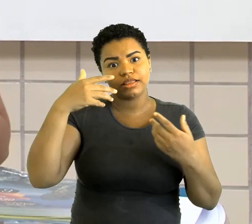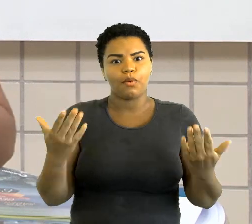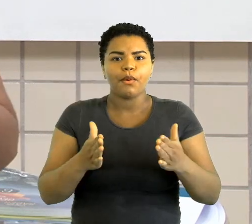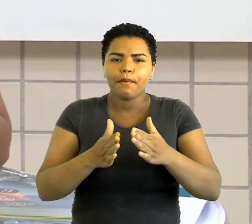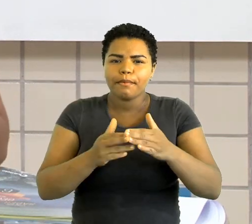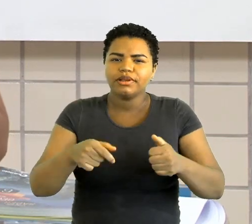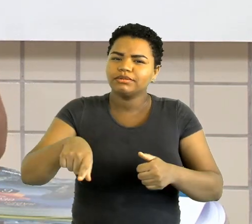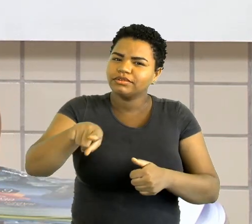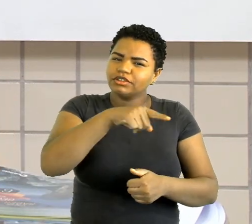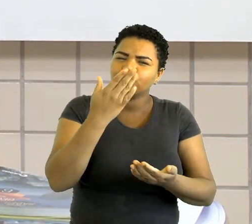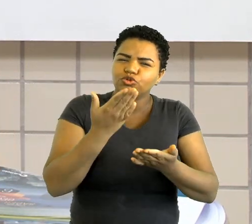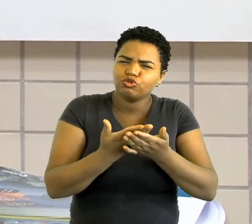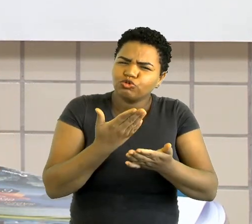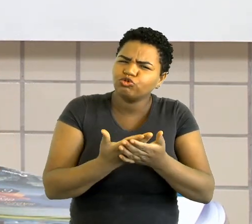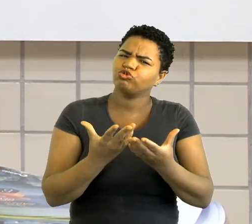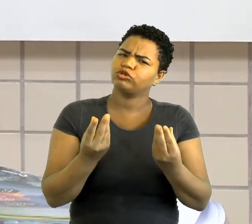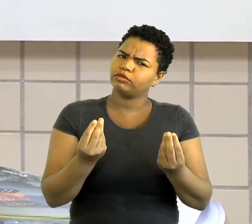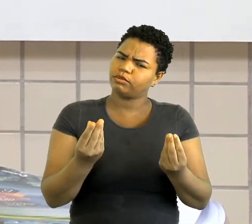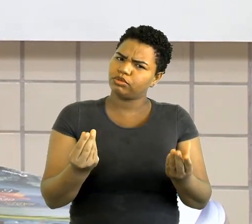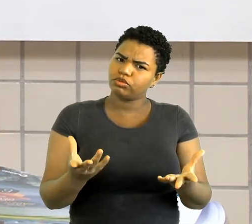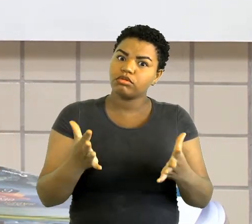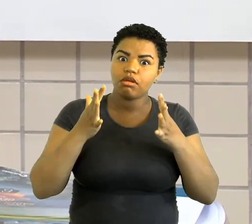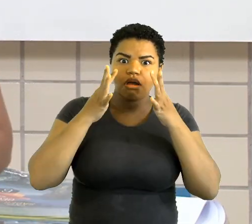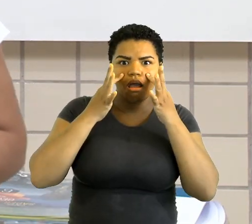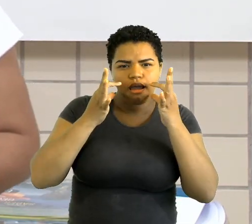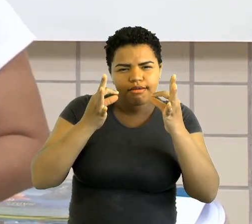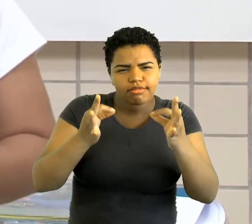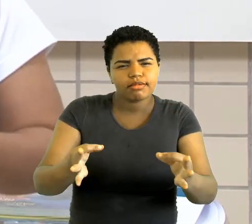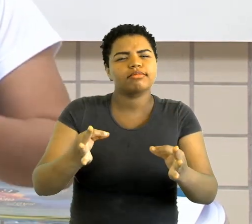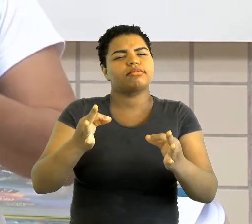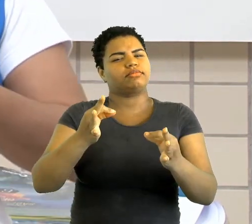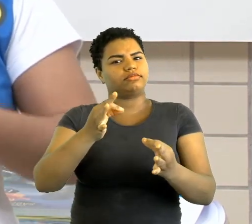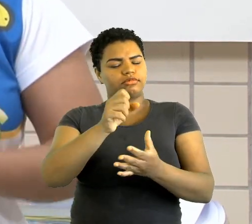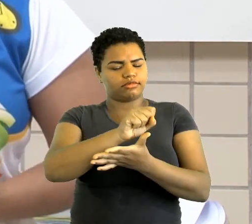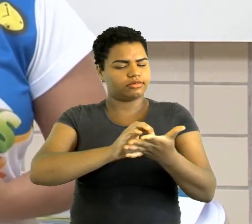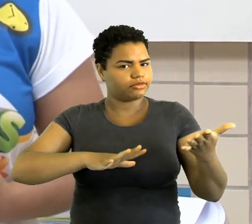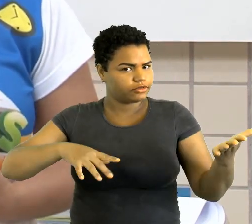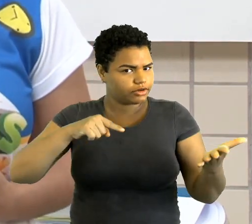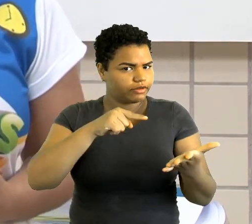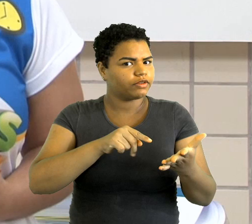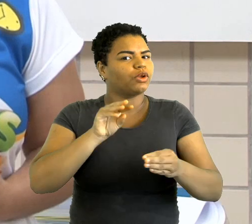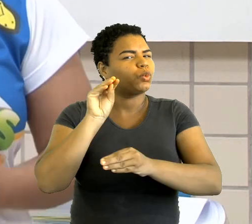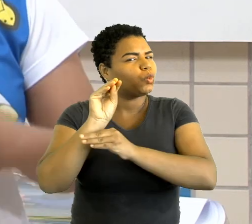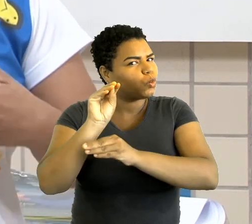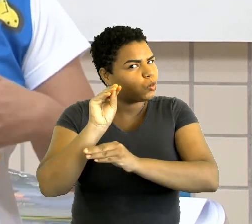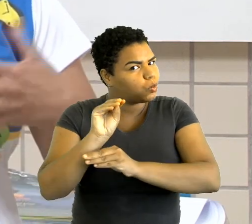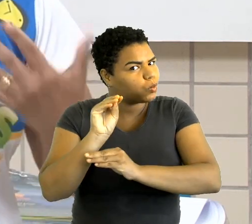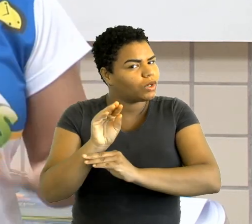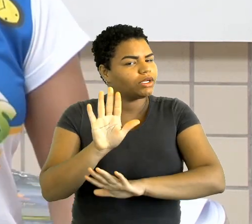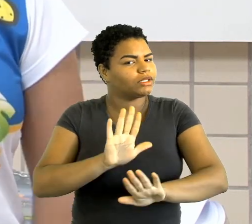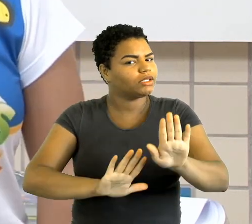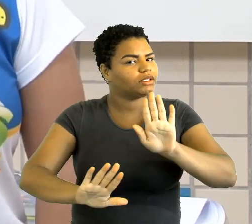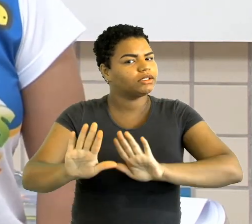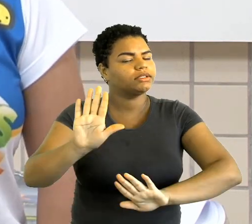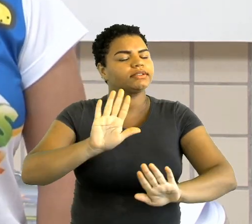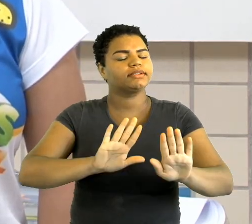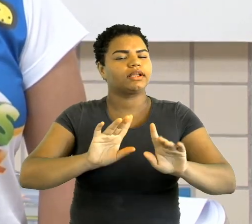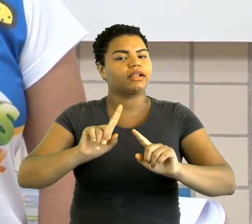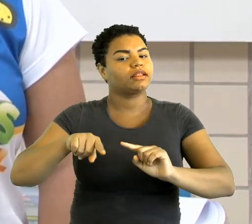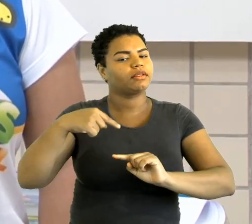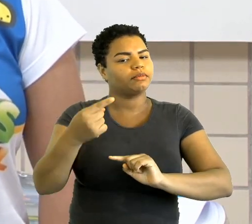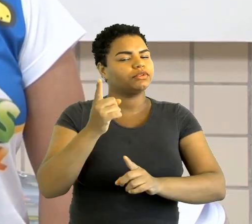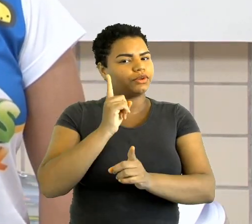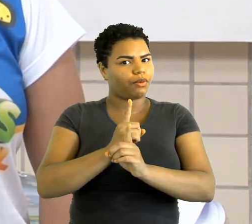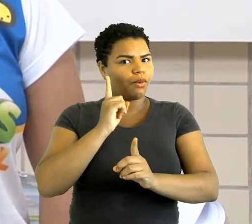bastante, que prestem bastante atenção nas atividades, que continuem se cuidando, que a gente se vê na próxima aula.